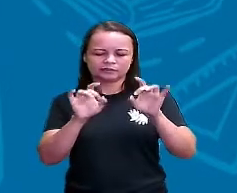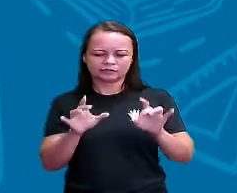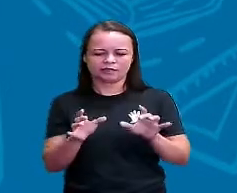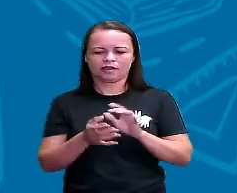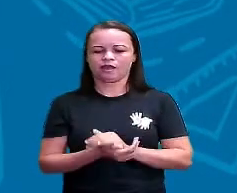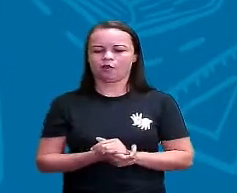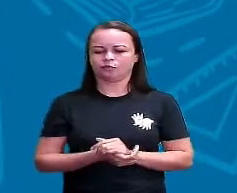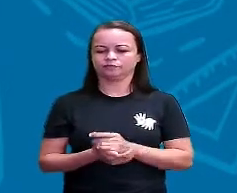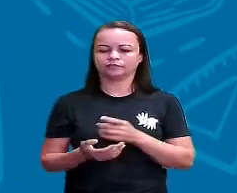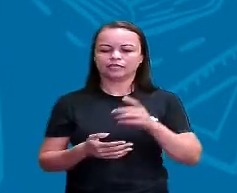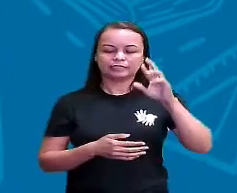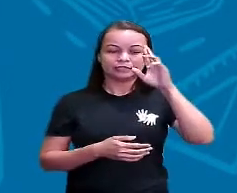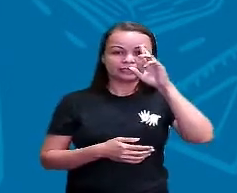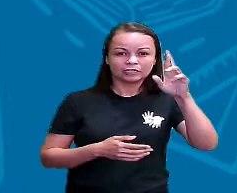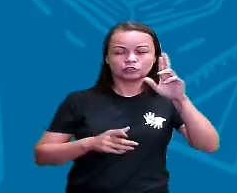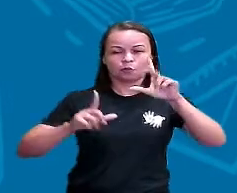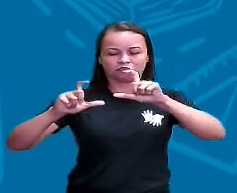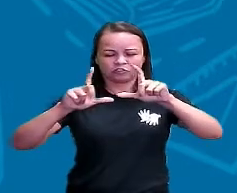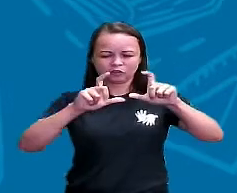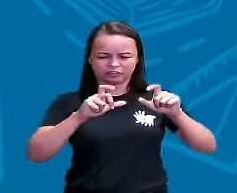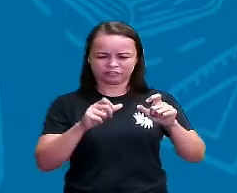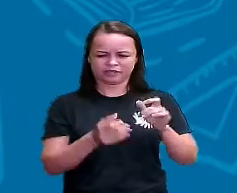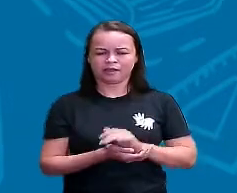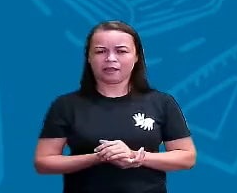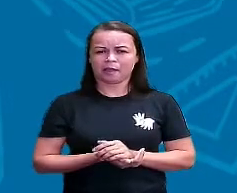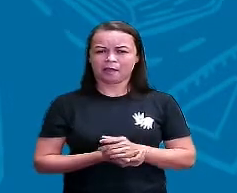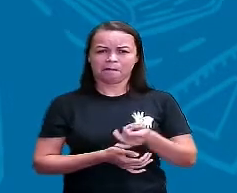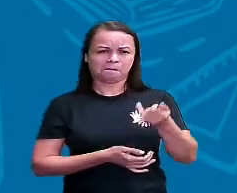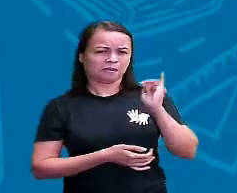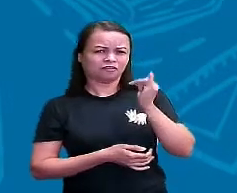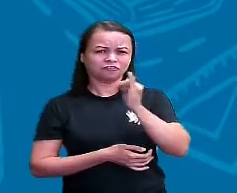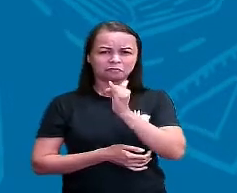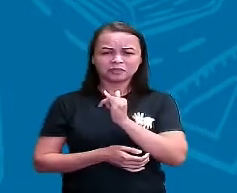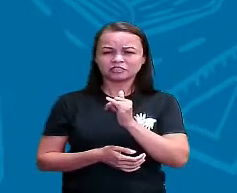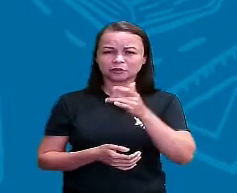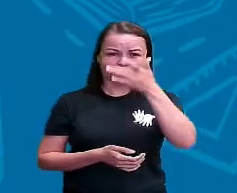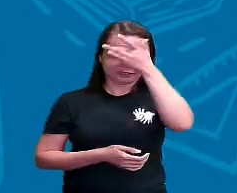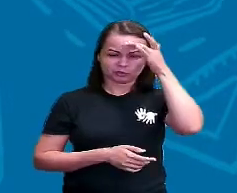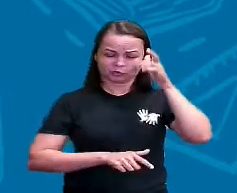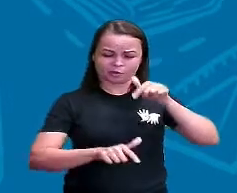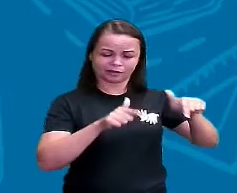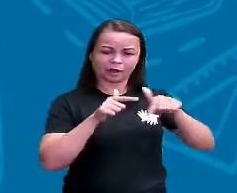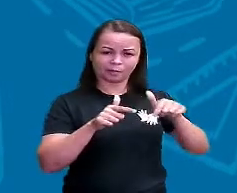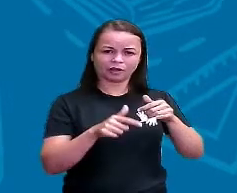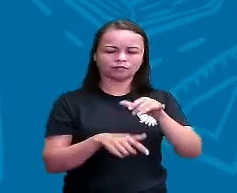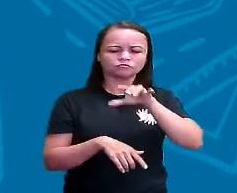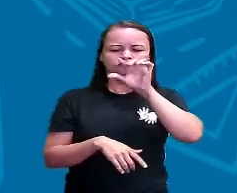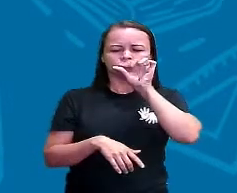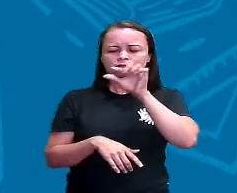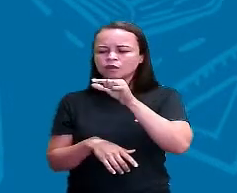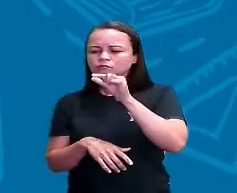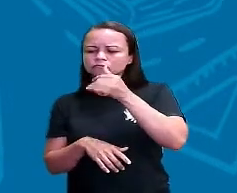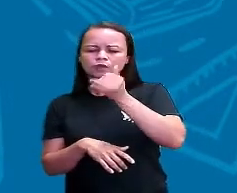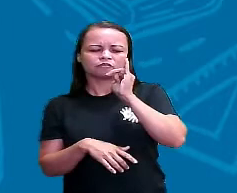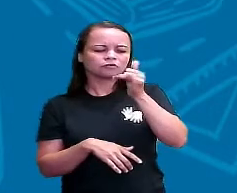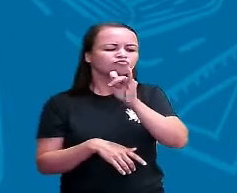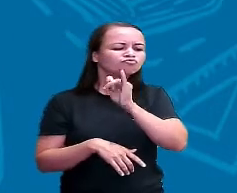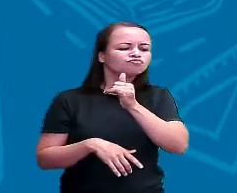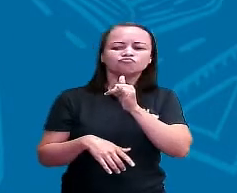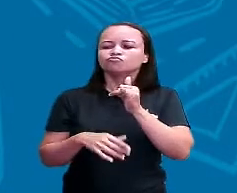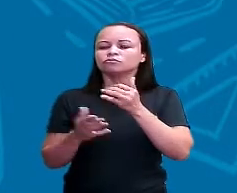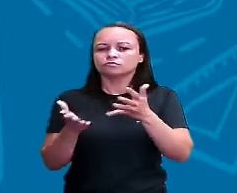fotografia, perfumista. É uma pessoa que trabalha cheirando perfume, minha gente. Vê que interessante. Técnico de